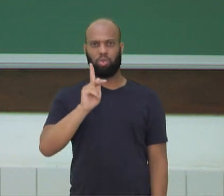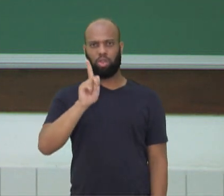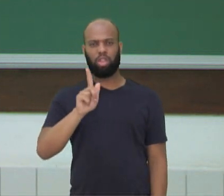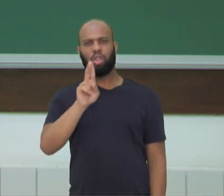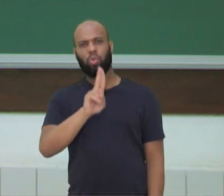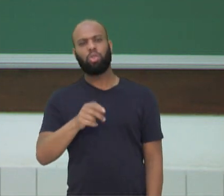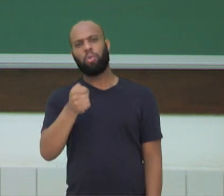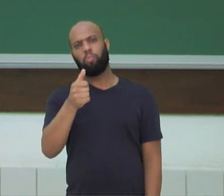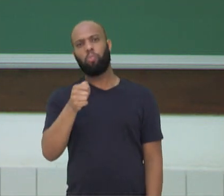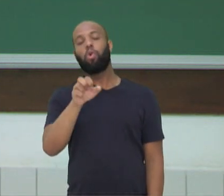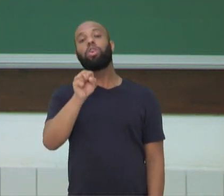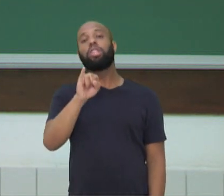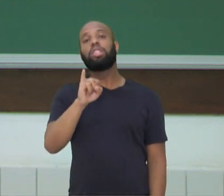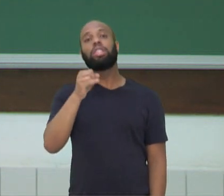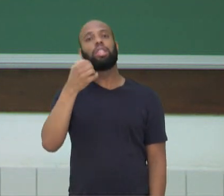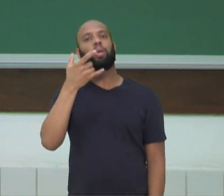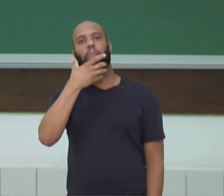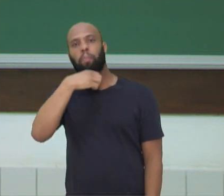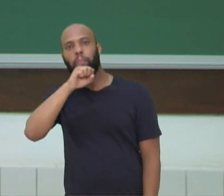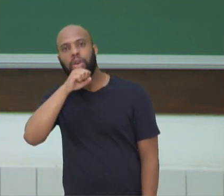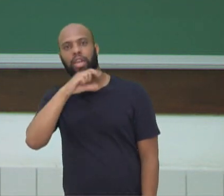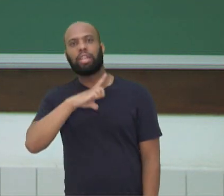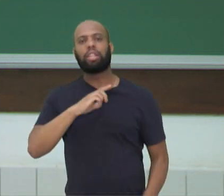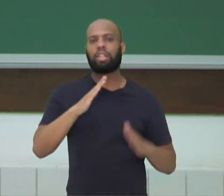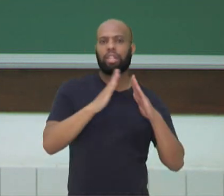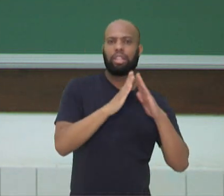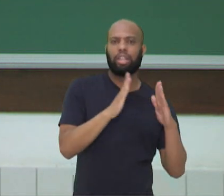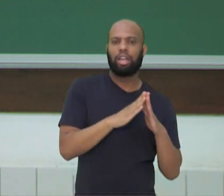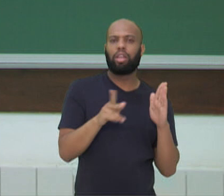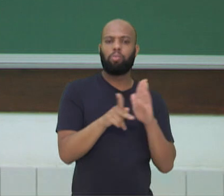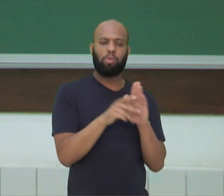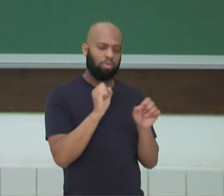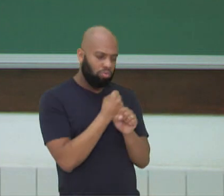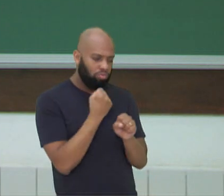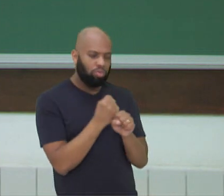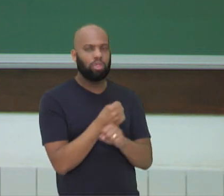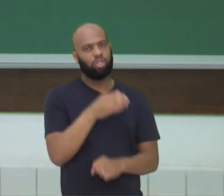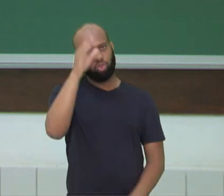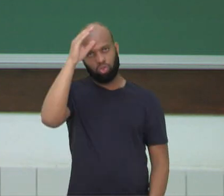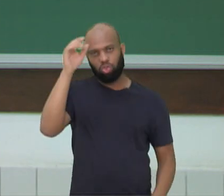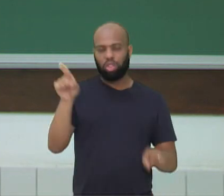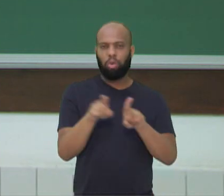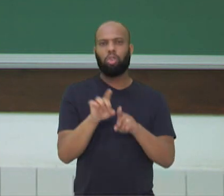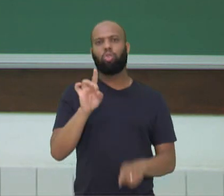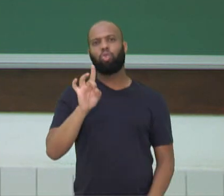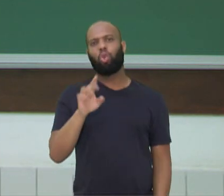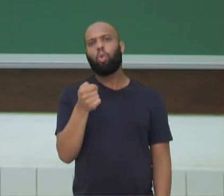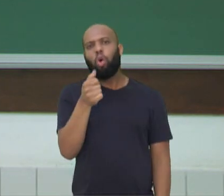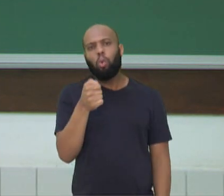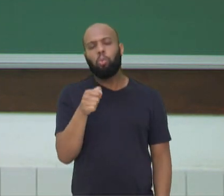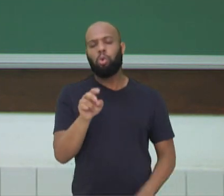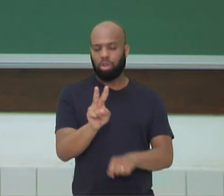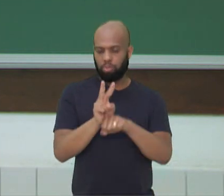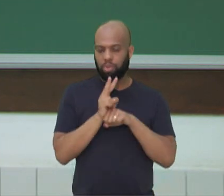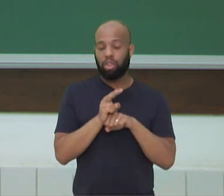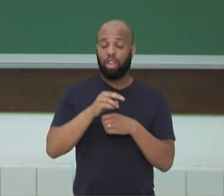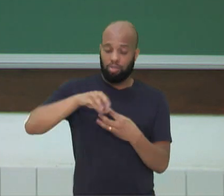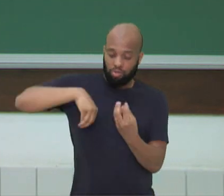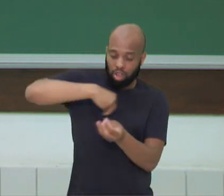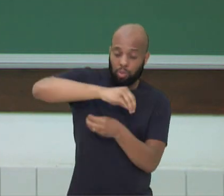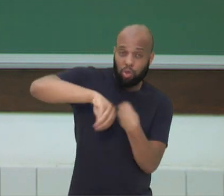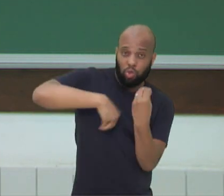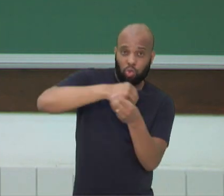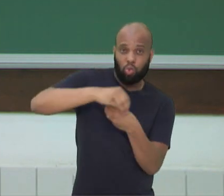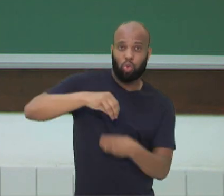Então, se o pai tiver um pouquinho em casa, um restinho de uma obra, ou um tio, peça um pouquinho emprestado. A gente vai misturar